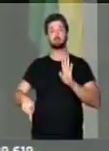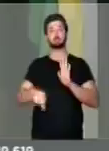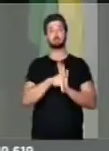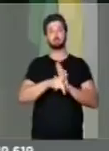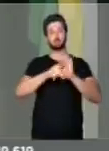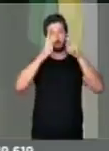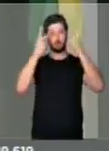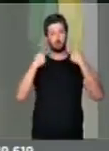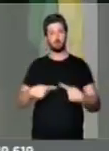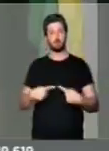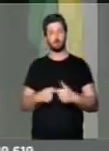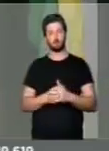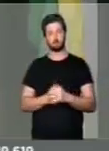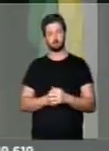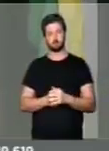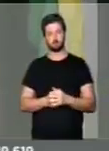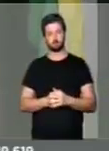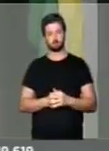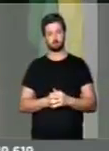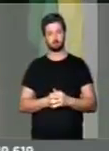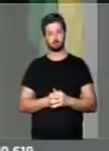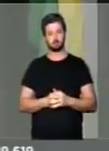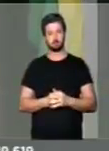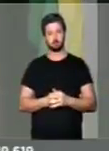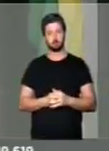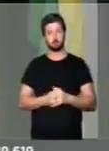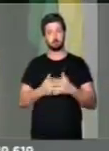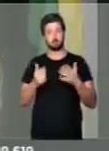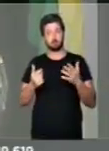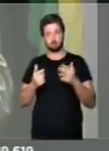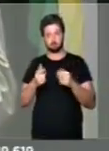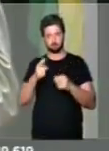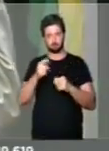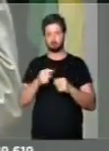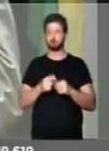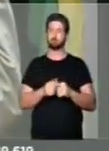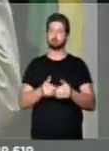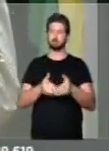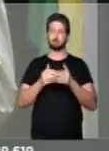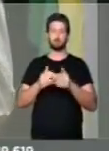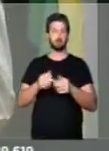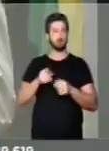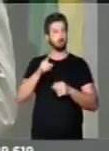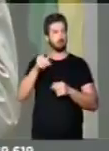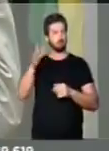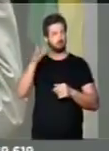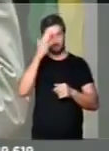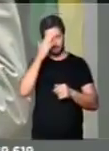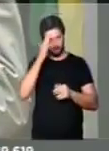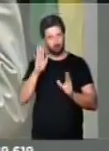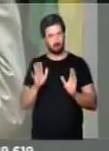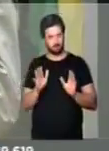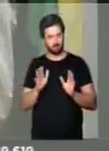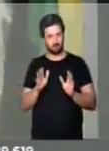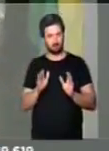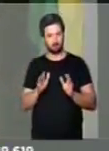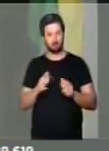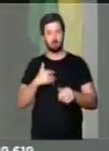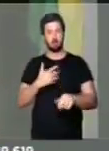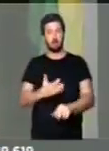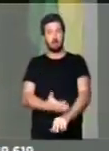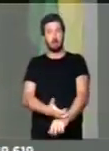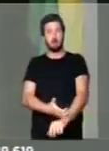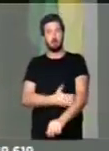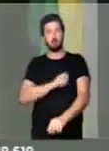da humanidade. E não queira saber, meu caro presidente, a minha emoção